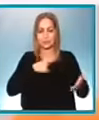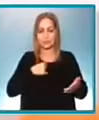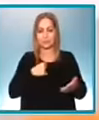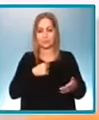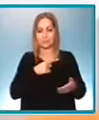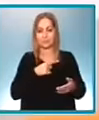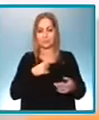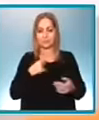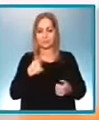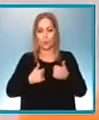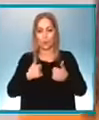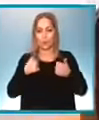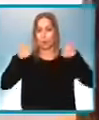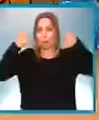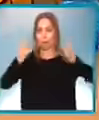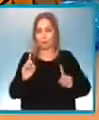grande concorrência.